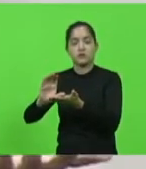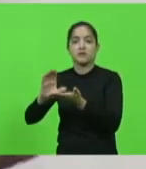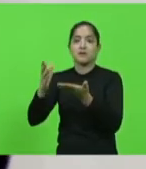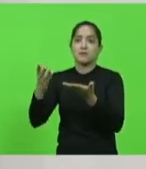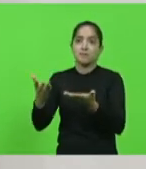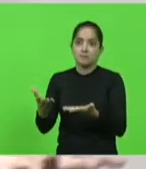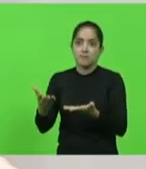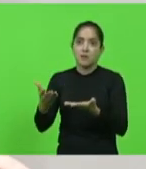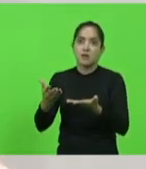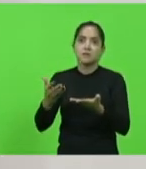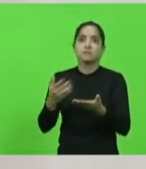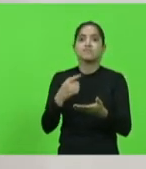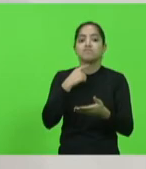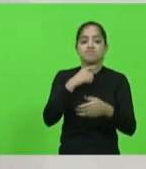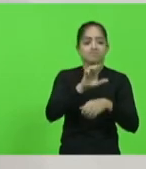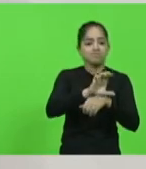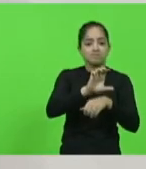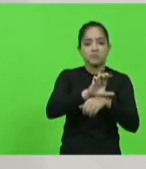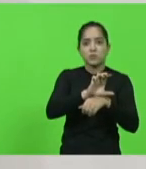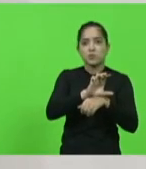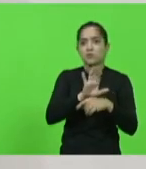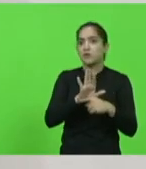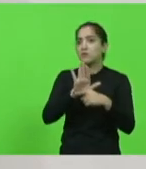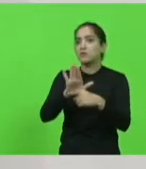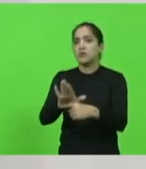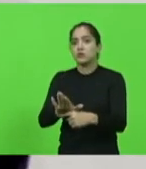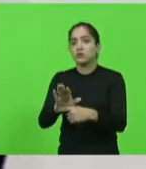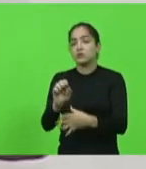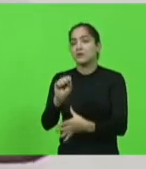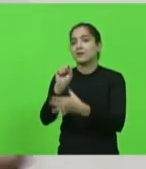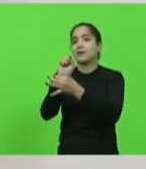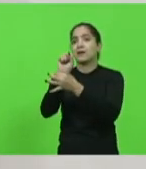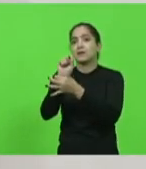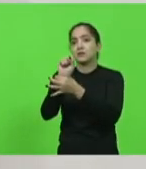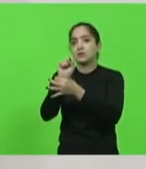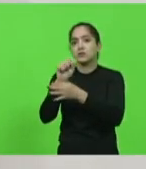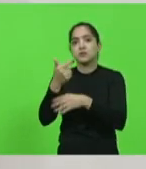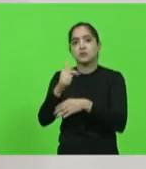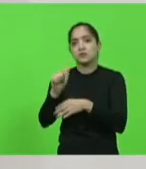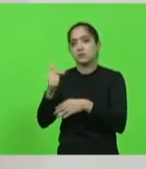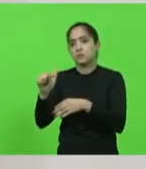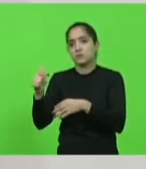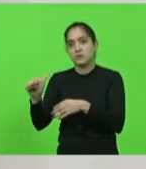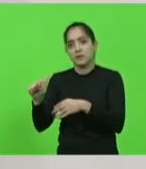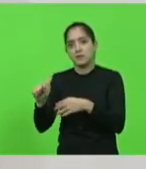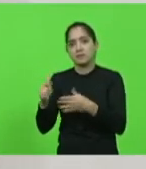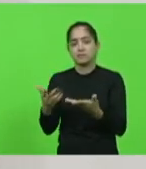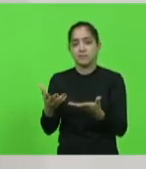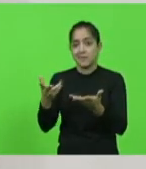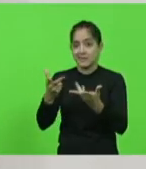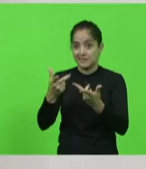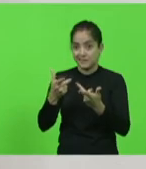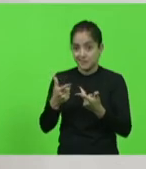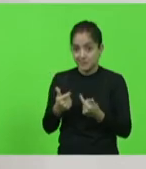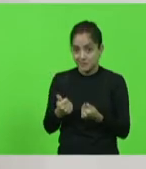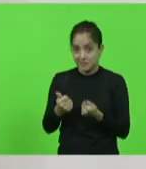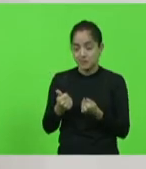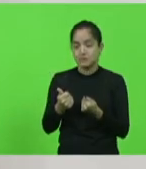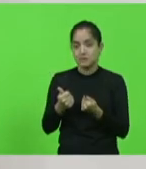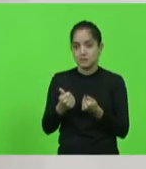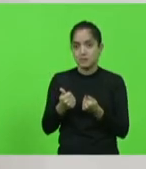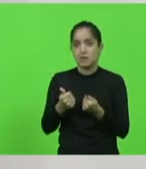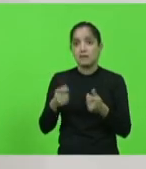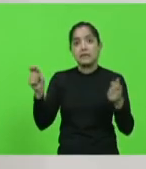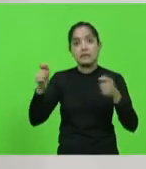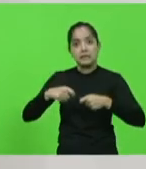das empresas, não fazendo a sua parte, que é garantir que pelo menos se tenha uma eficiência energética que comporte